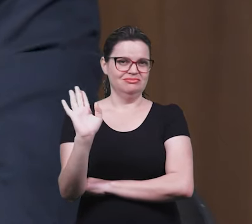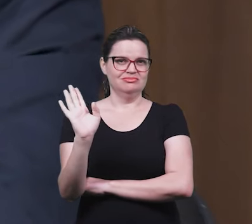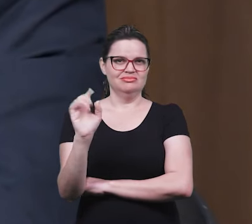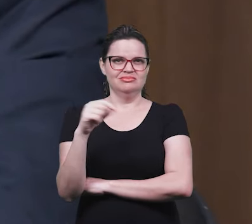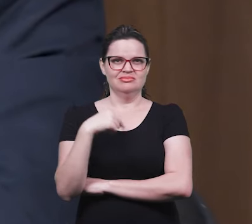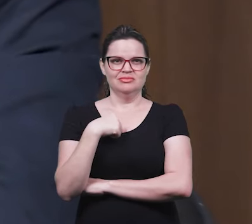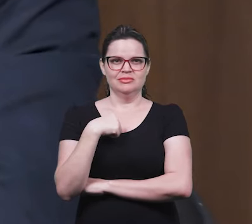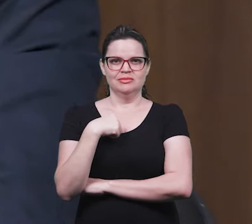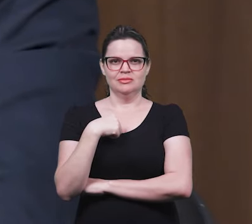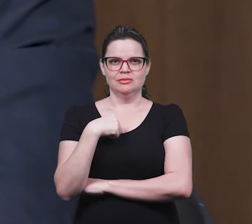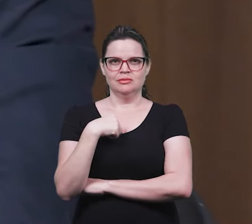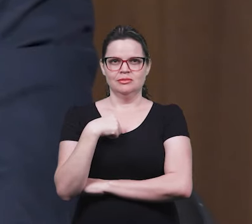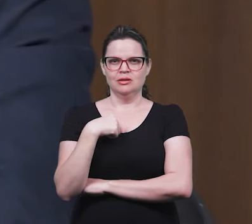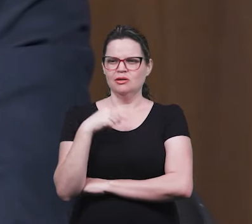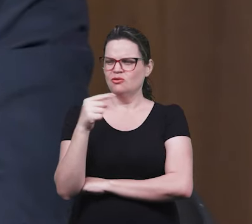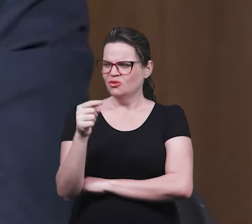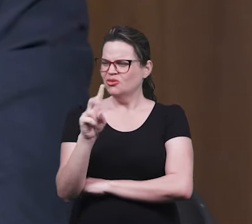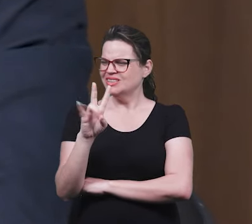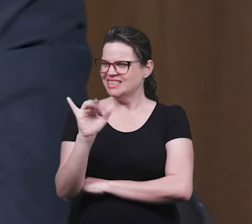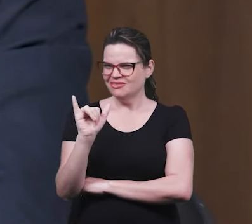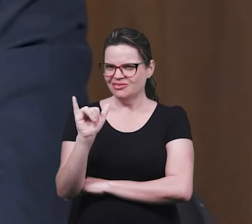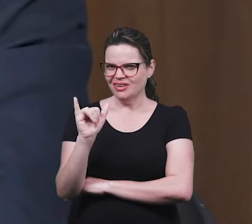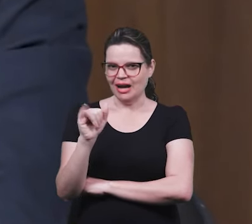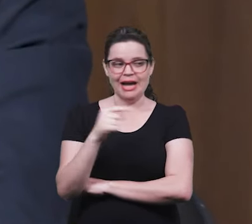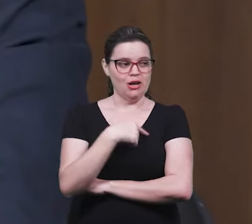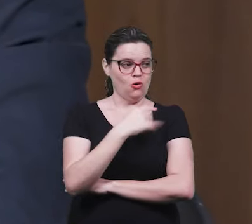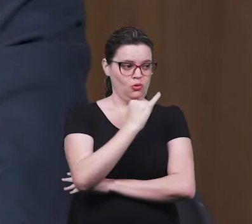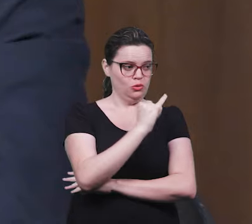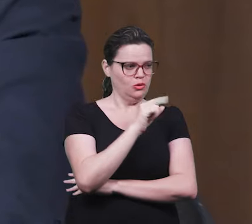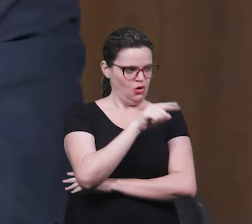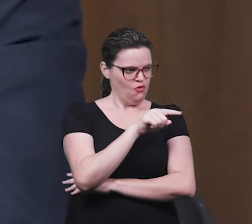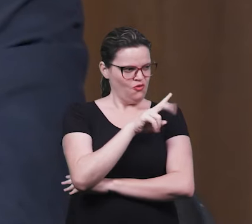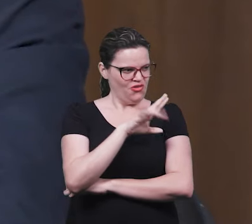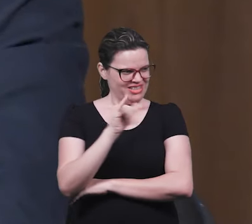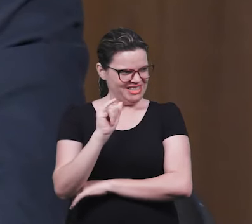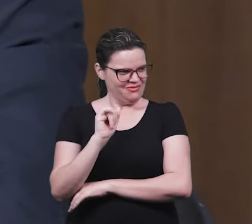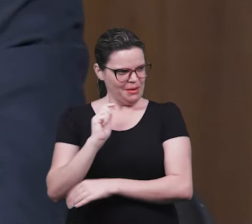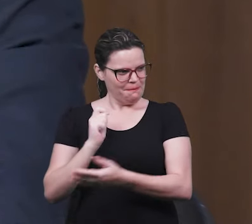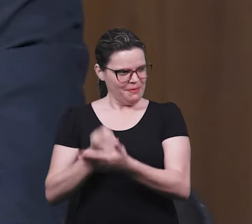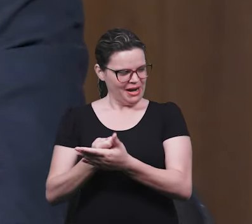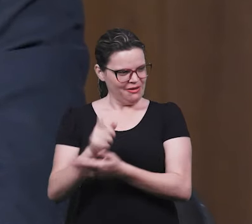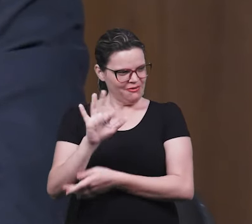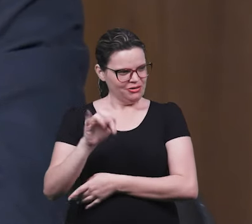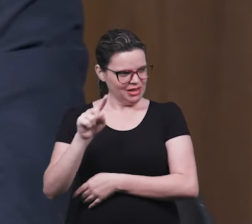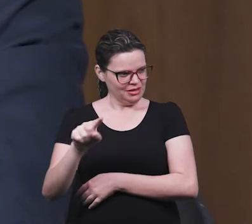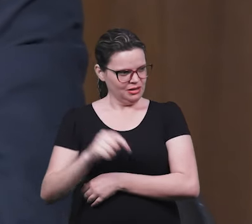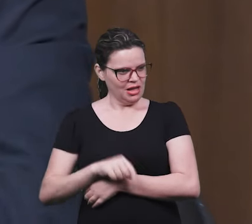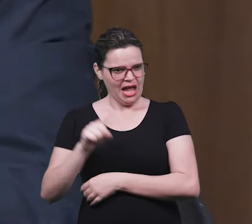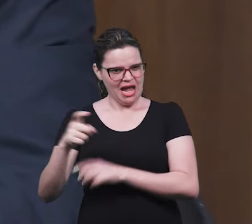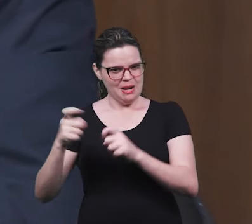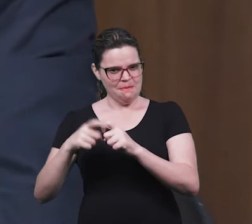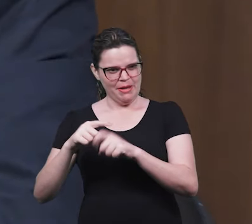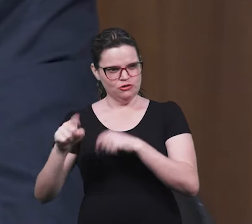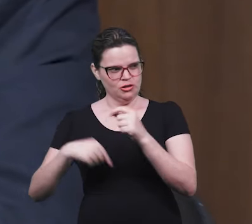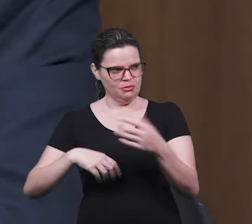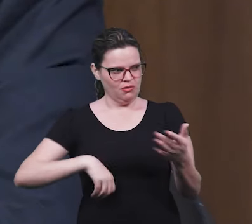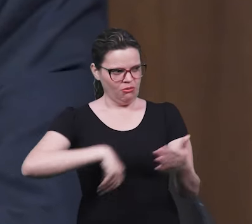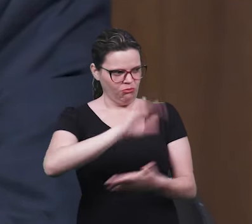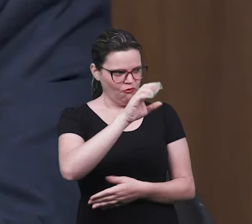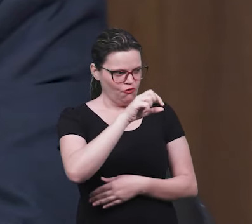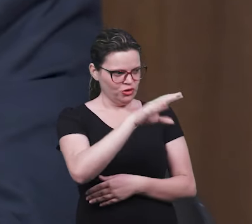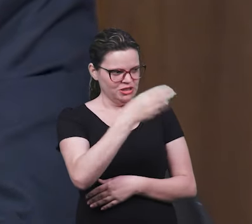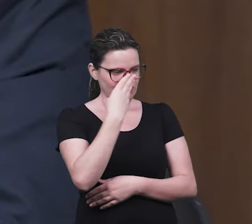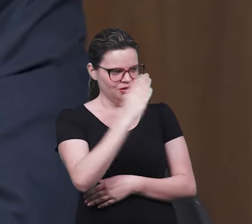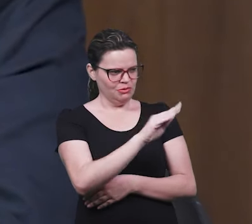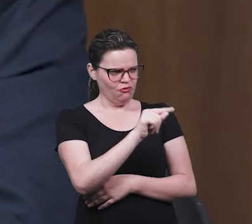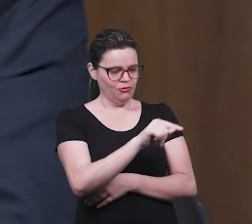você vai falar com meu pai, você vai investir nesse menino, daqui a pouco ele te dá um pontapé, que eles, quando ele for médico, querem ver com sua cara e tal.